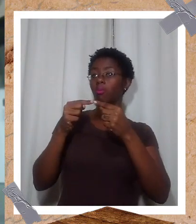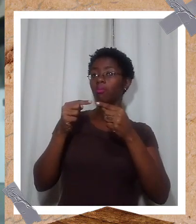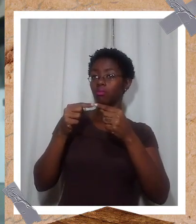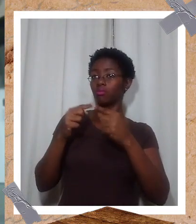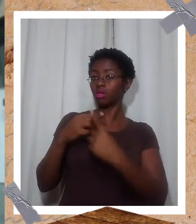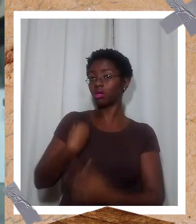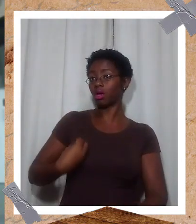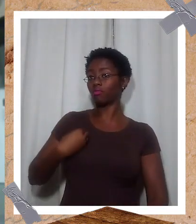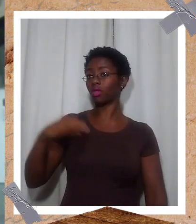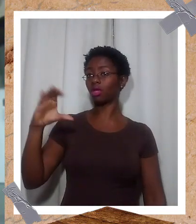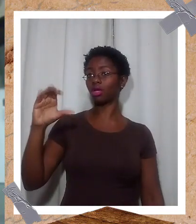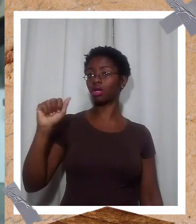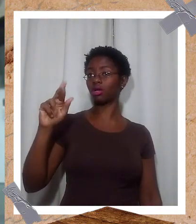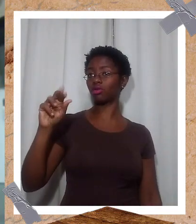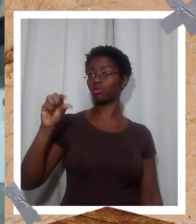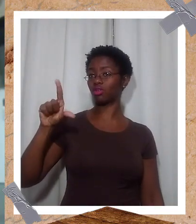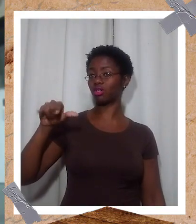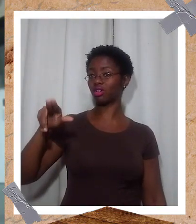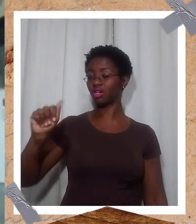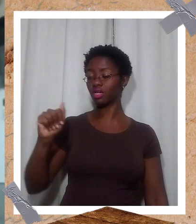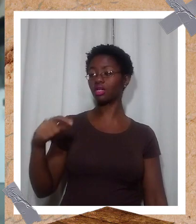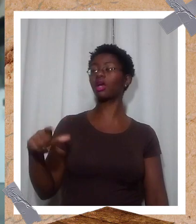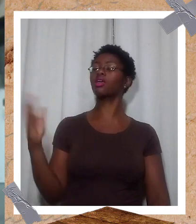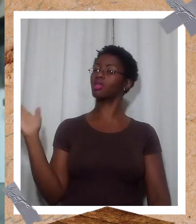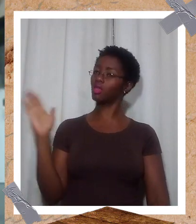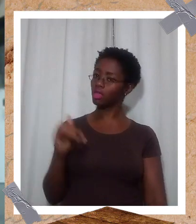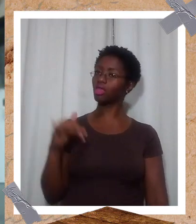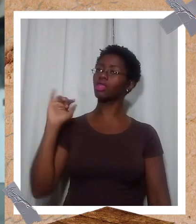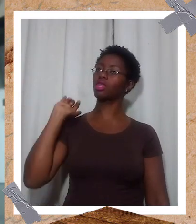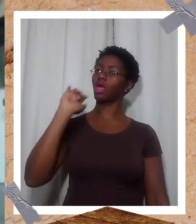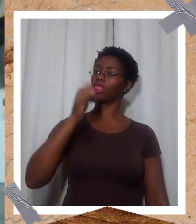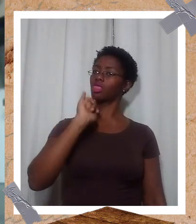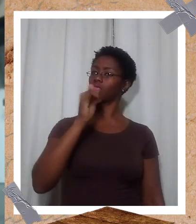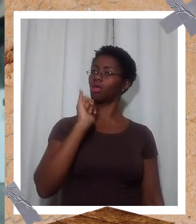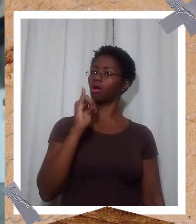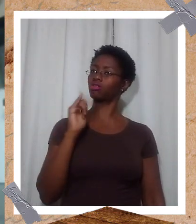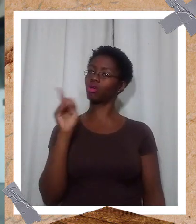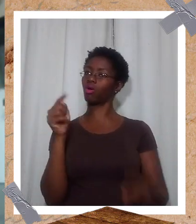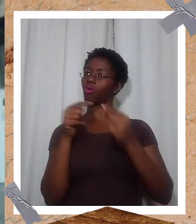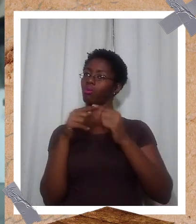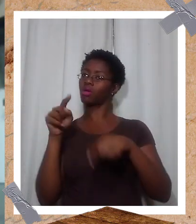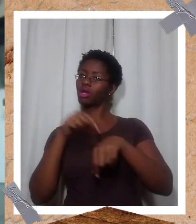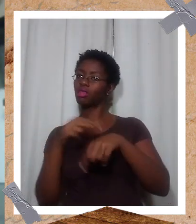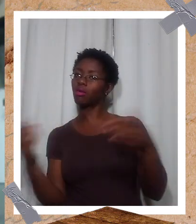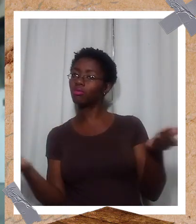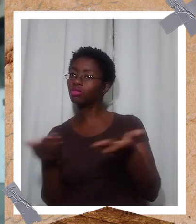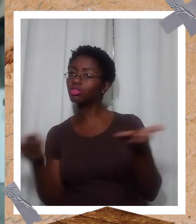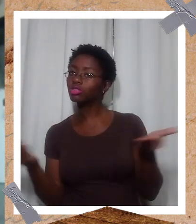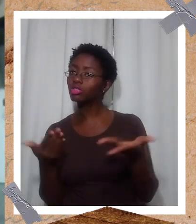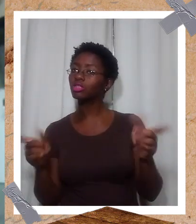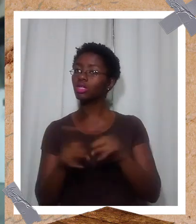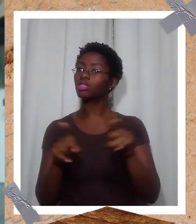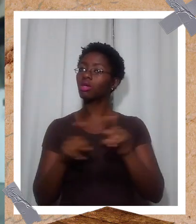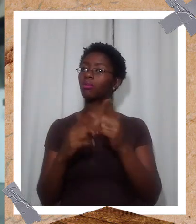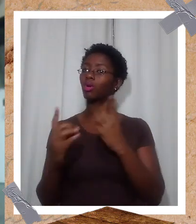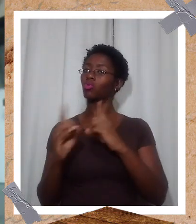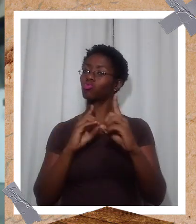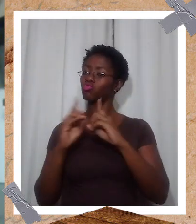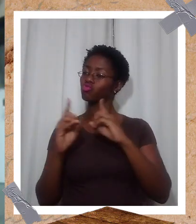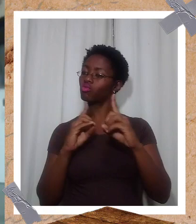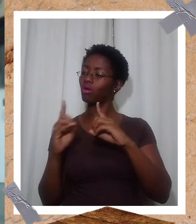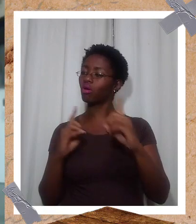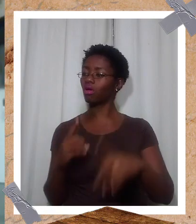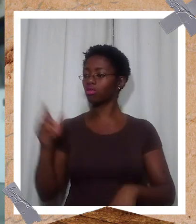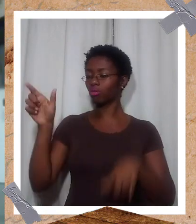Jesus, que traz essa narrativa que atravessa os nossos tempos atuais e, sobretudo, dialoga fortemente com as vivências dos